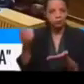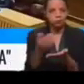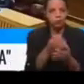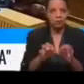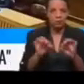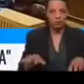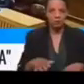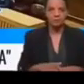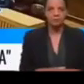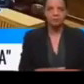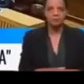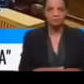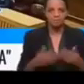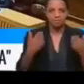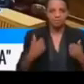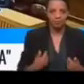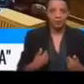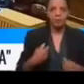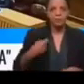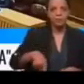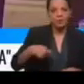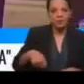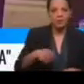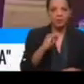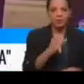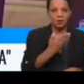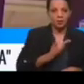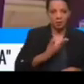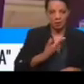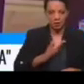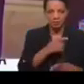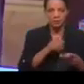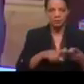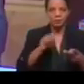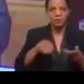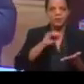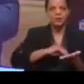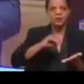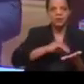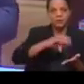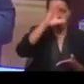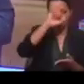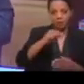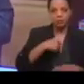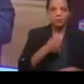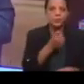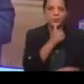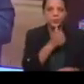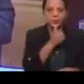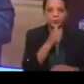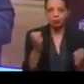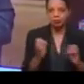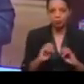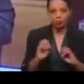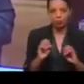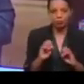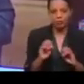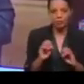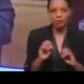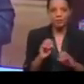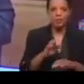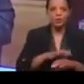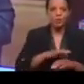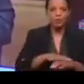enquanto presidente da IDD, quer enquanto secretário de Estado, não tome decisões em função daquilo